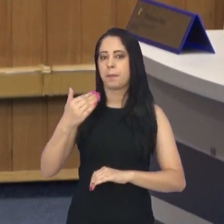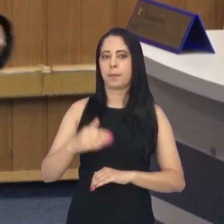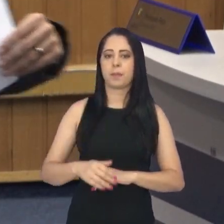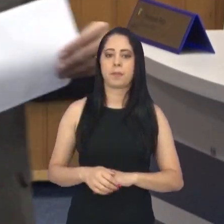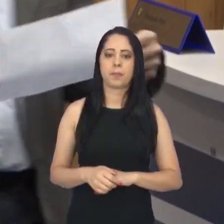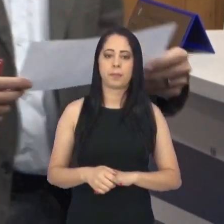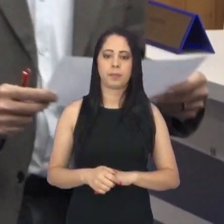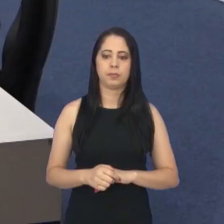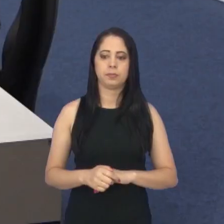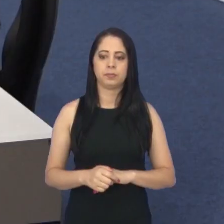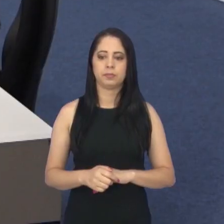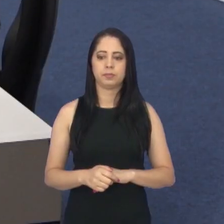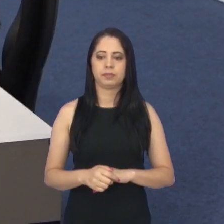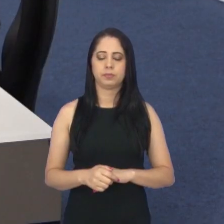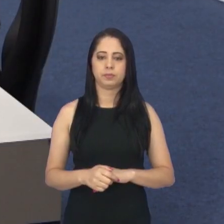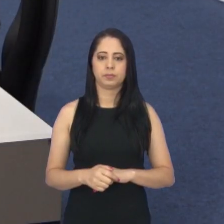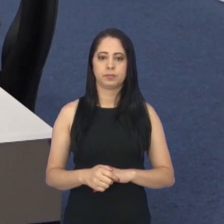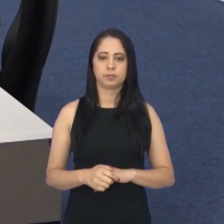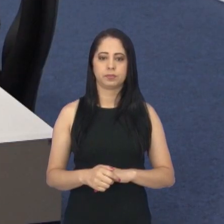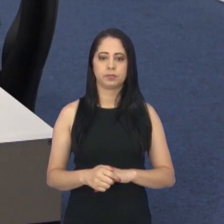presidente.